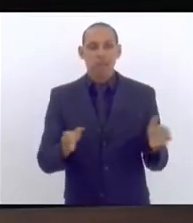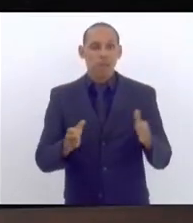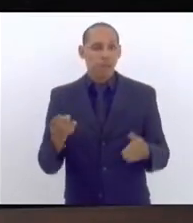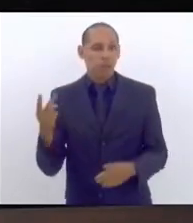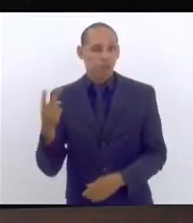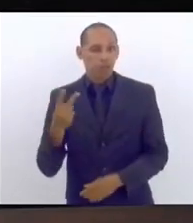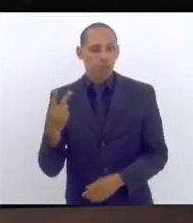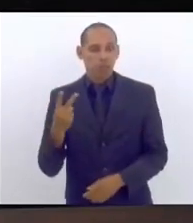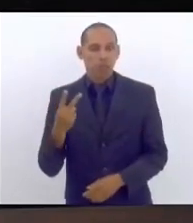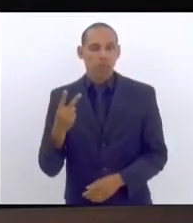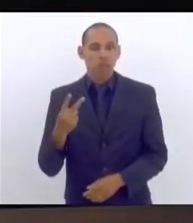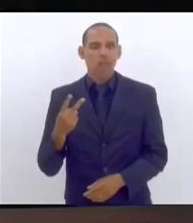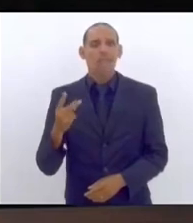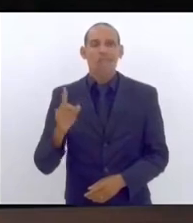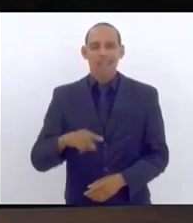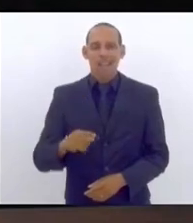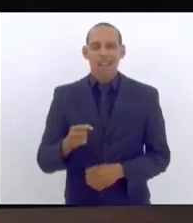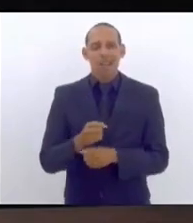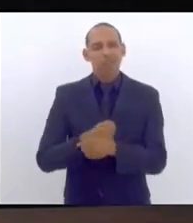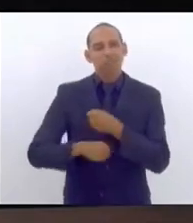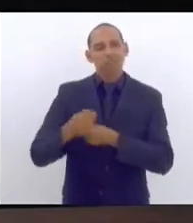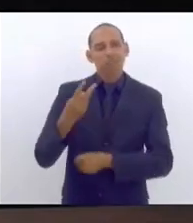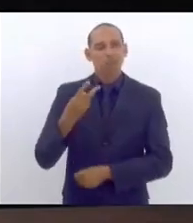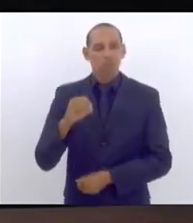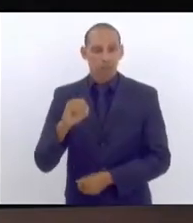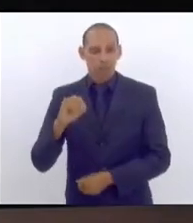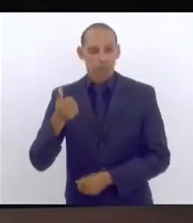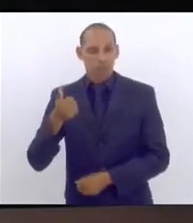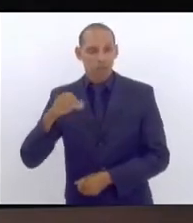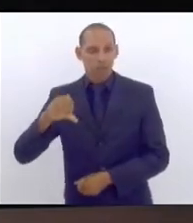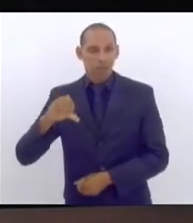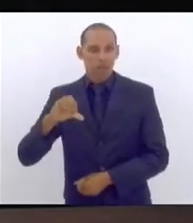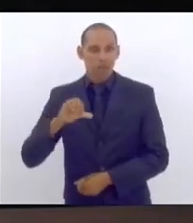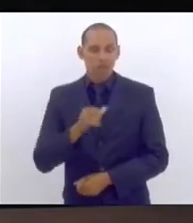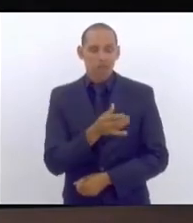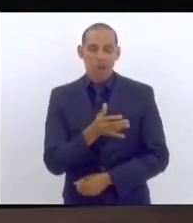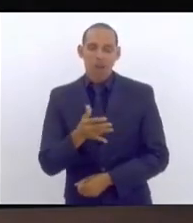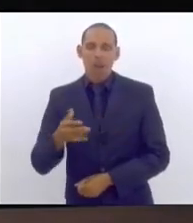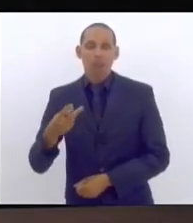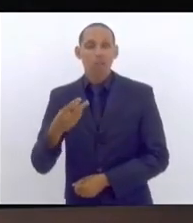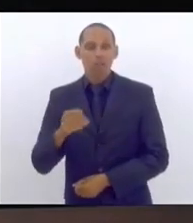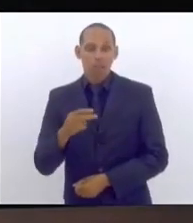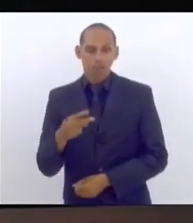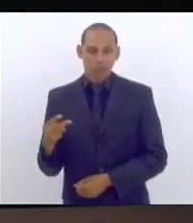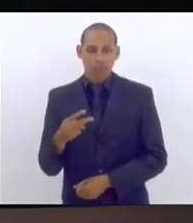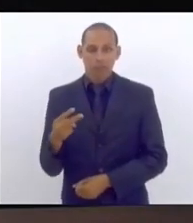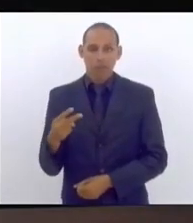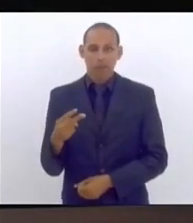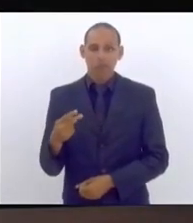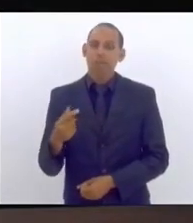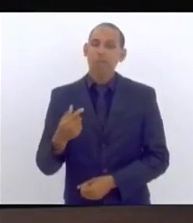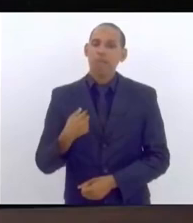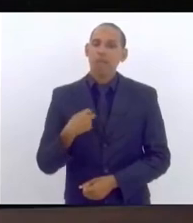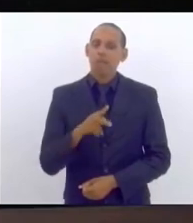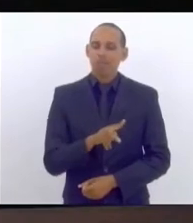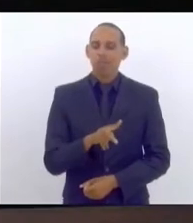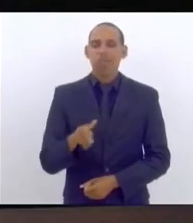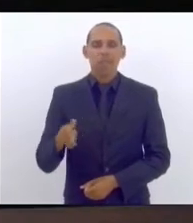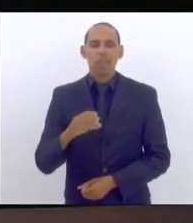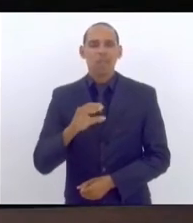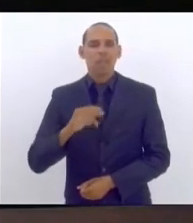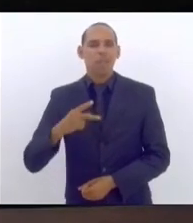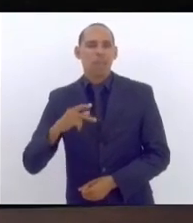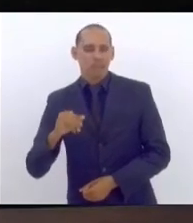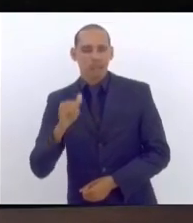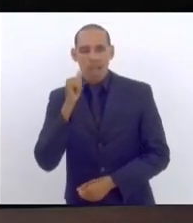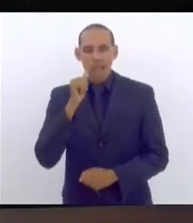mandato, exatamente no pleito de 2019 até 2022, fui a presidente da CPI